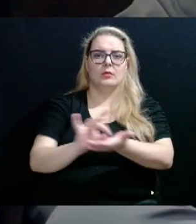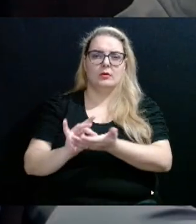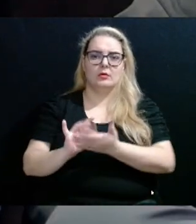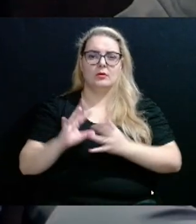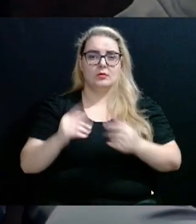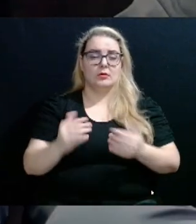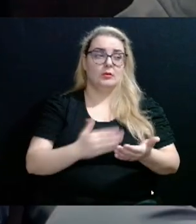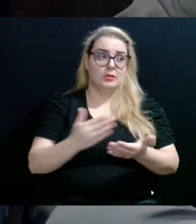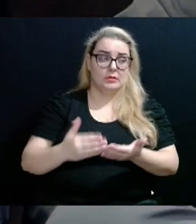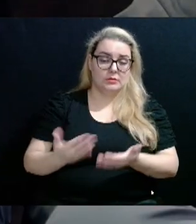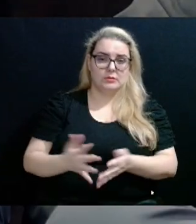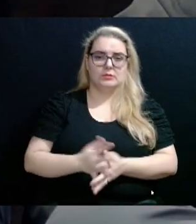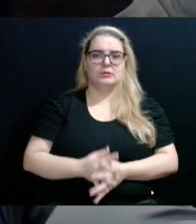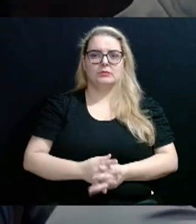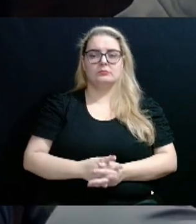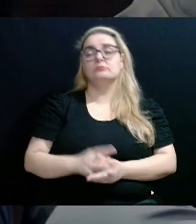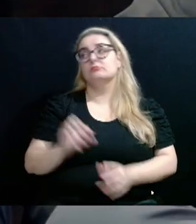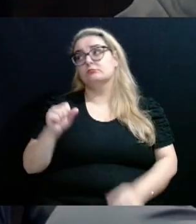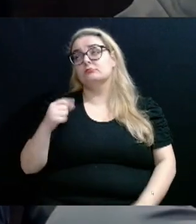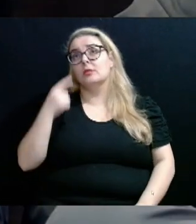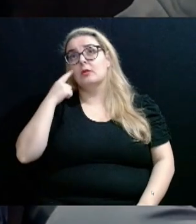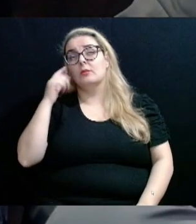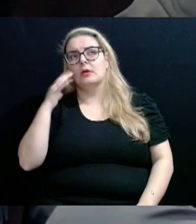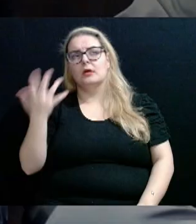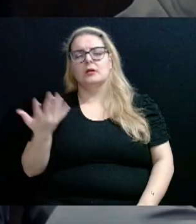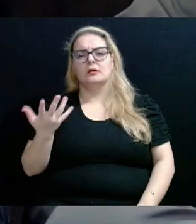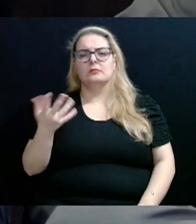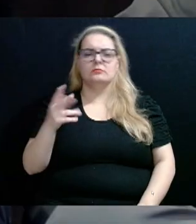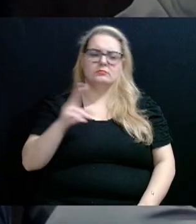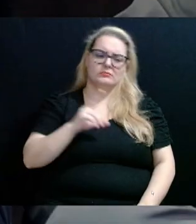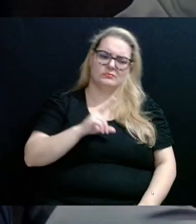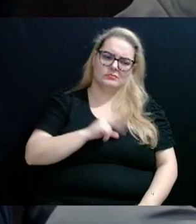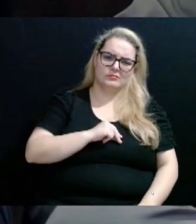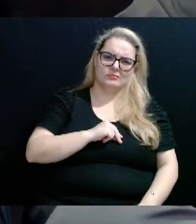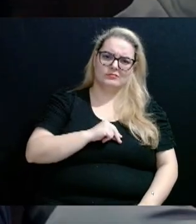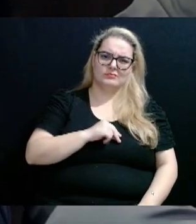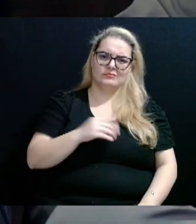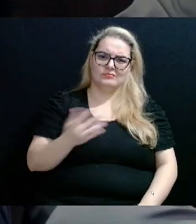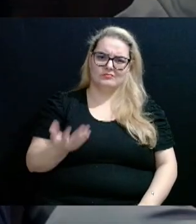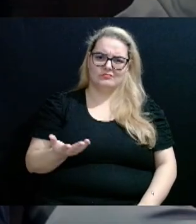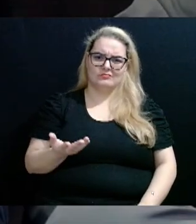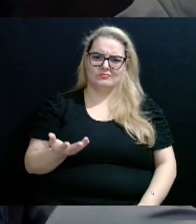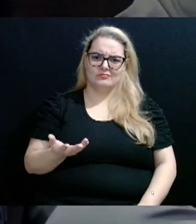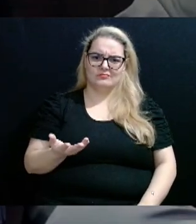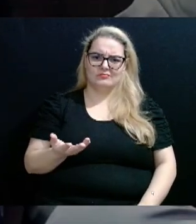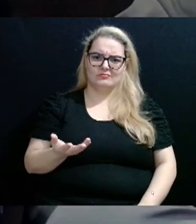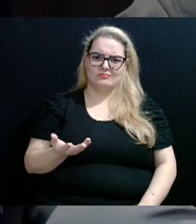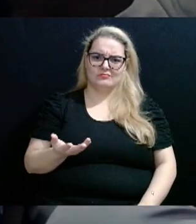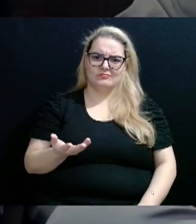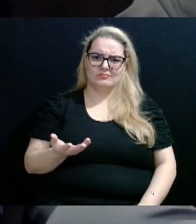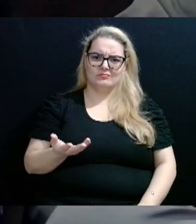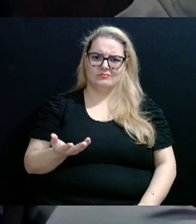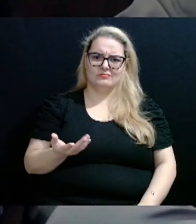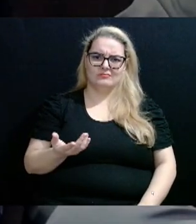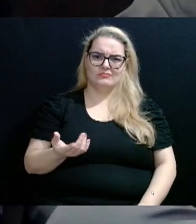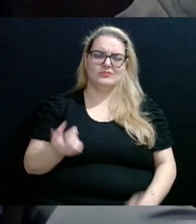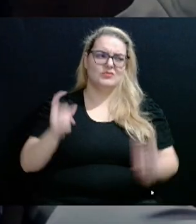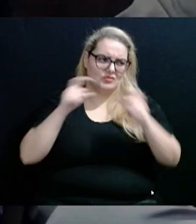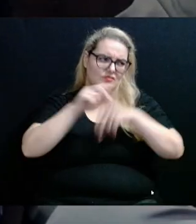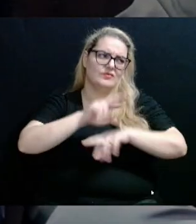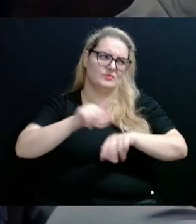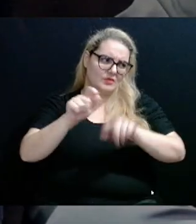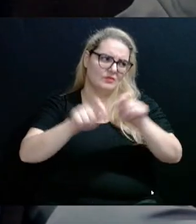Eu pensei, nossa, isso acaba ficando muito fora de mão, né, para muitas pessoas, Sim.